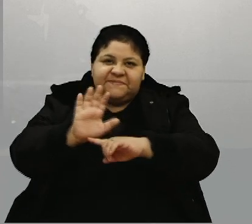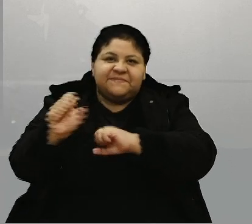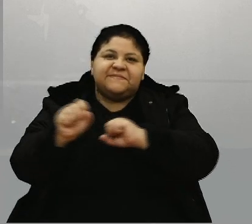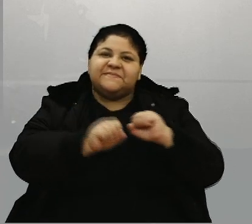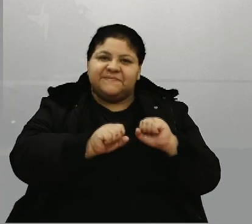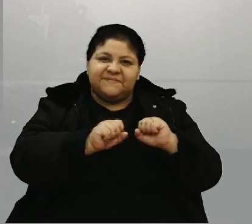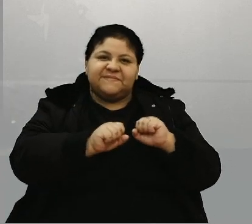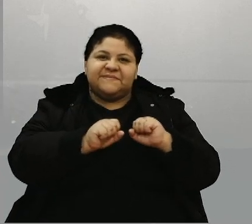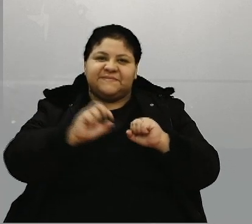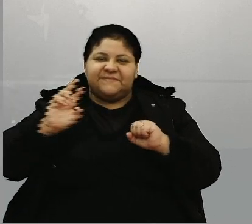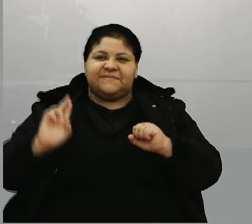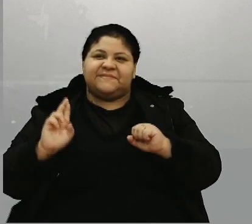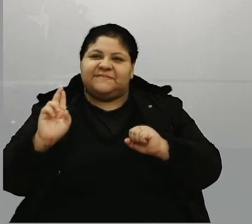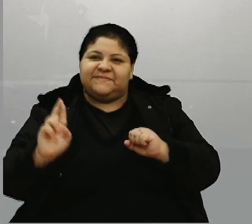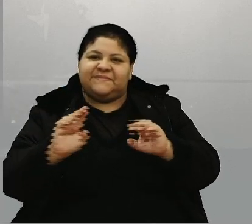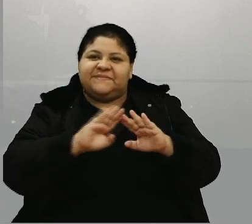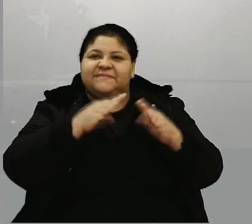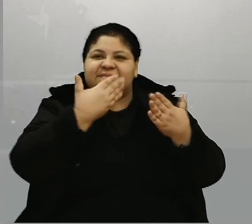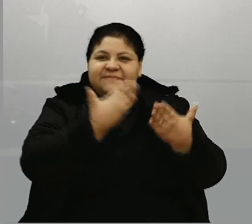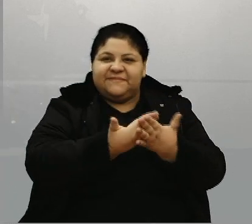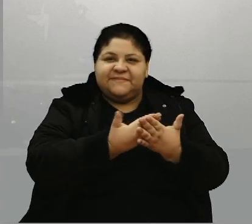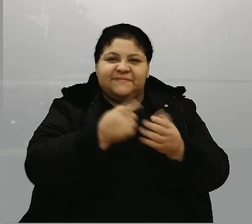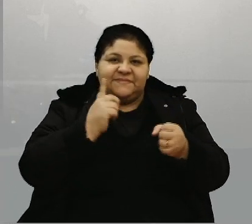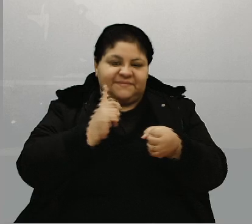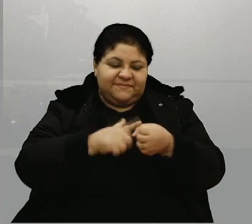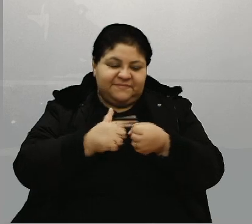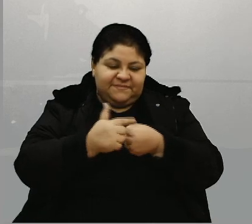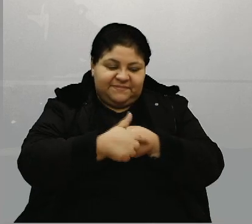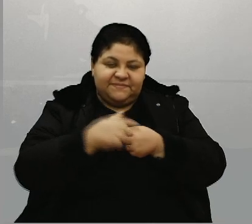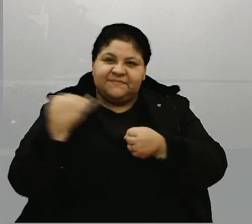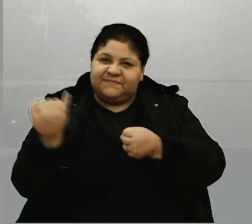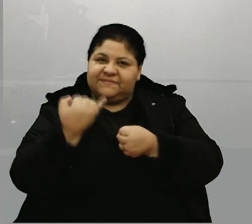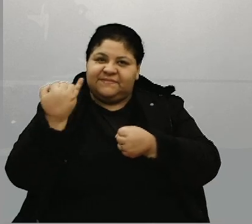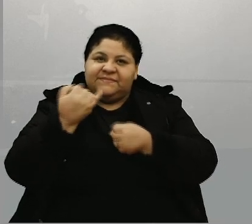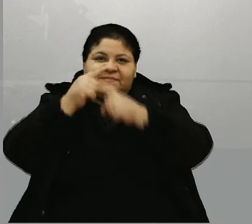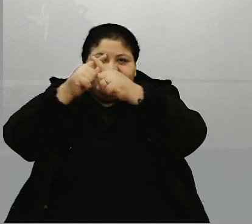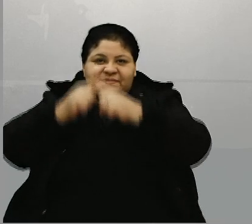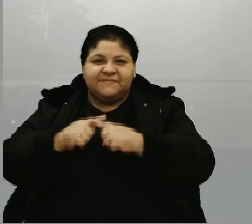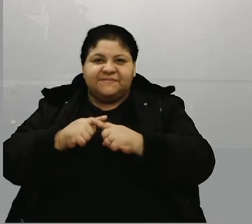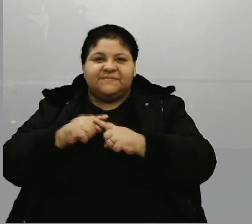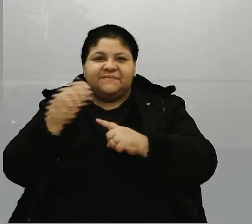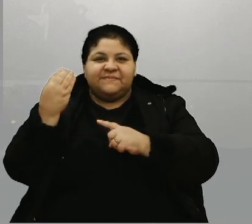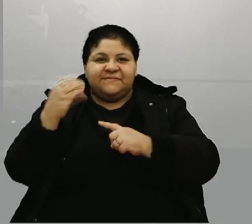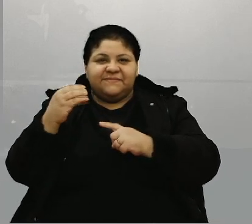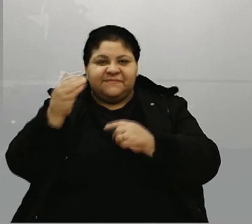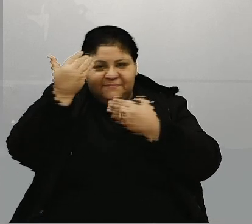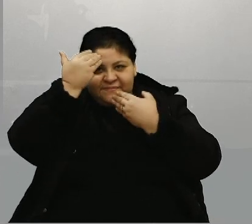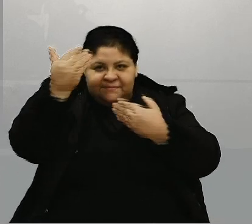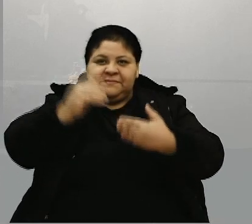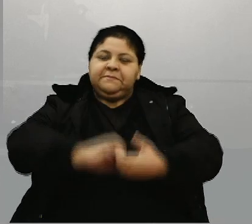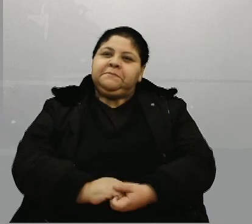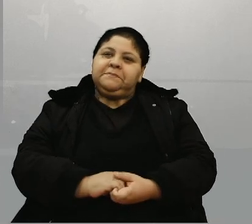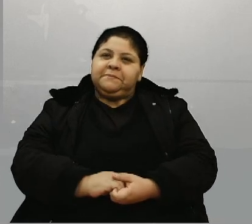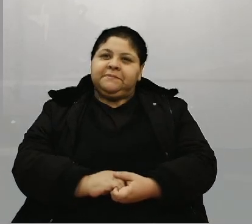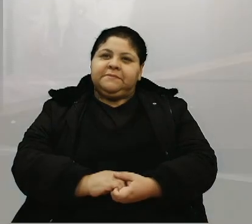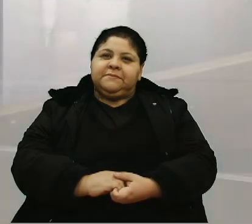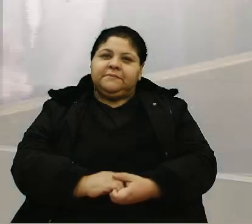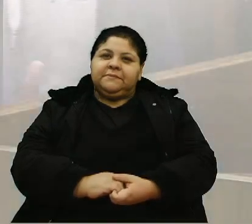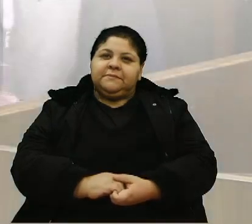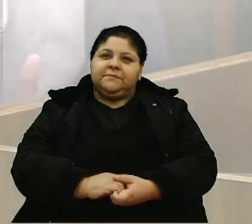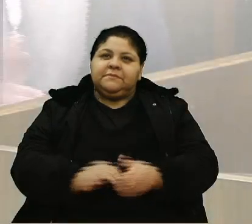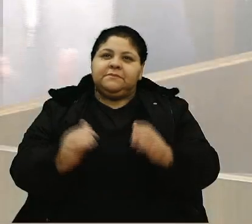possamos representar a nossa escola e a nossa cidade nessa importante competição científica. Muito obrigado.